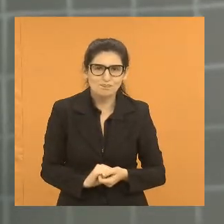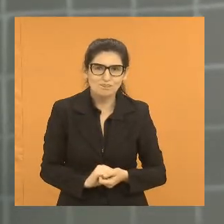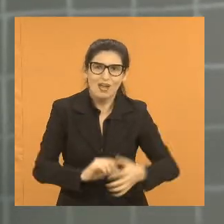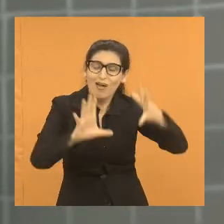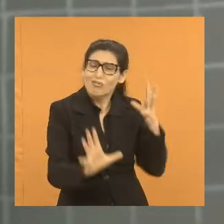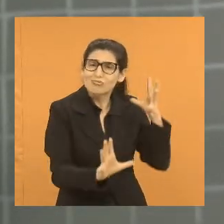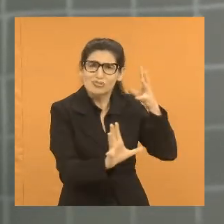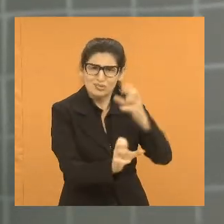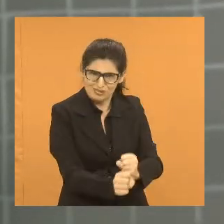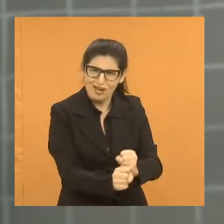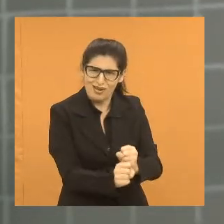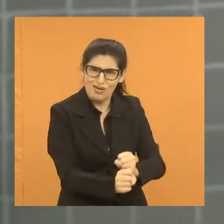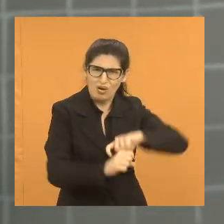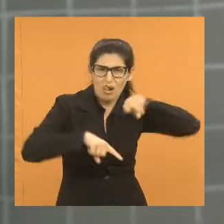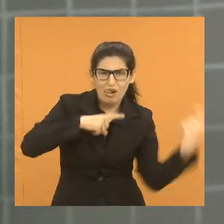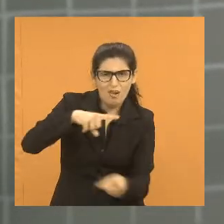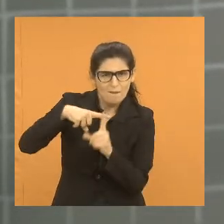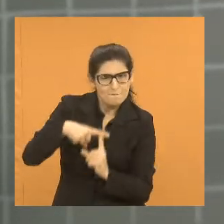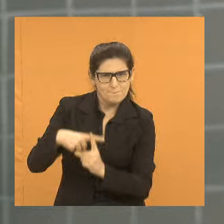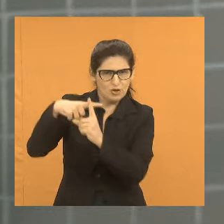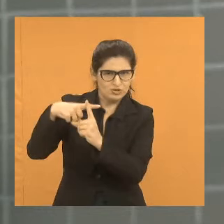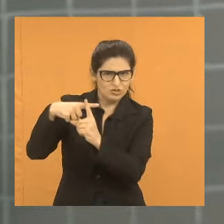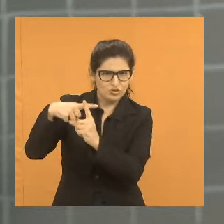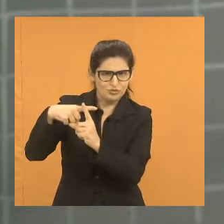O total de positivos